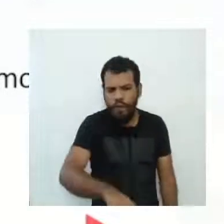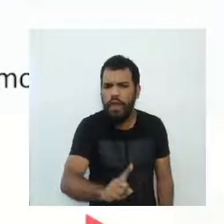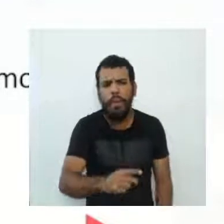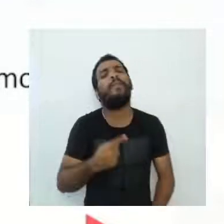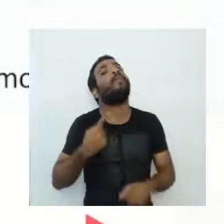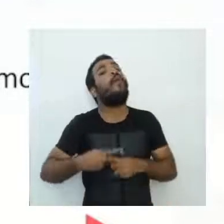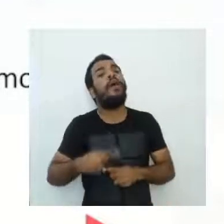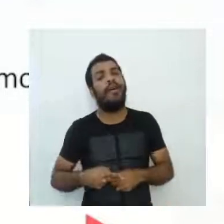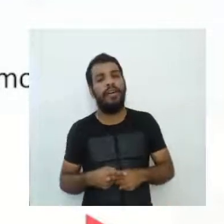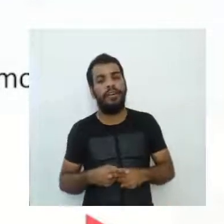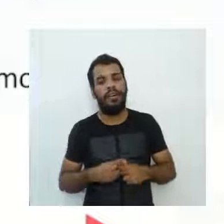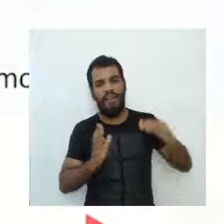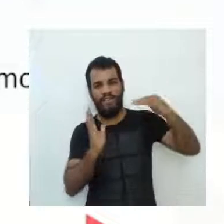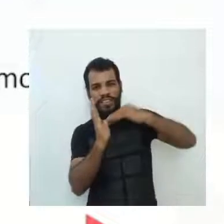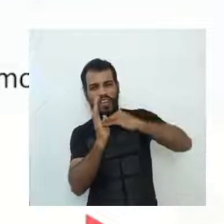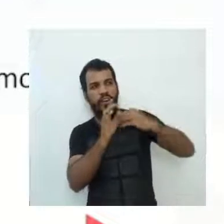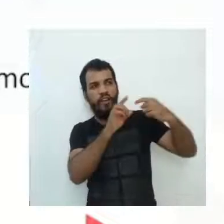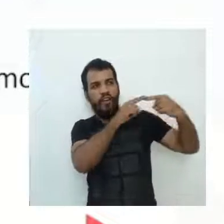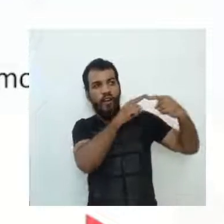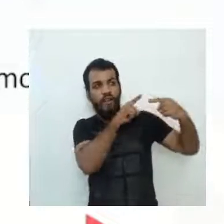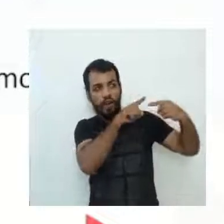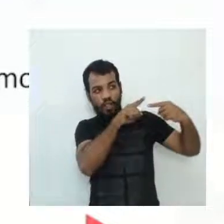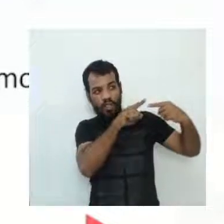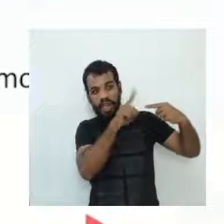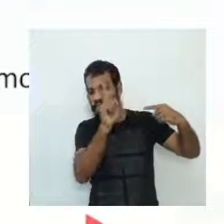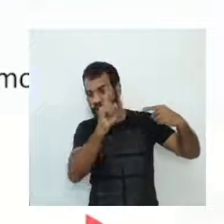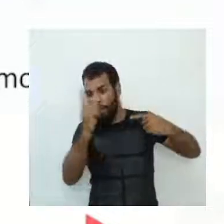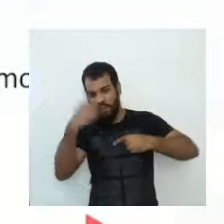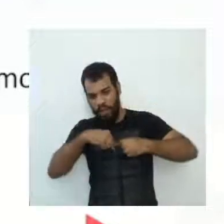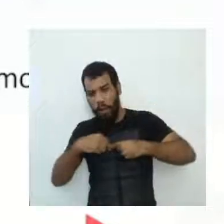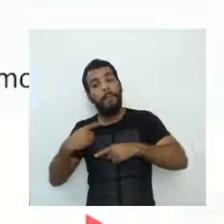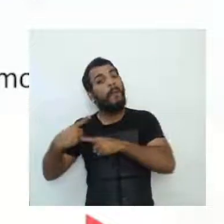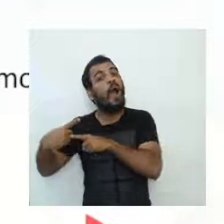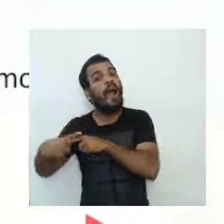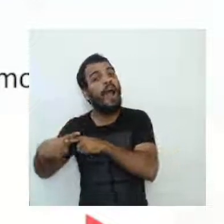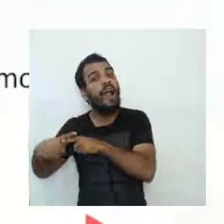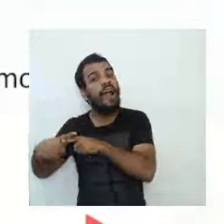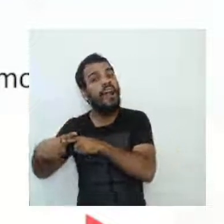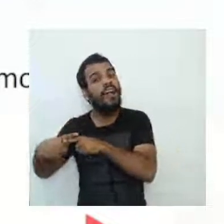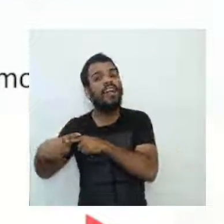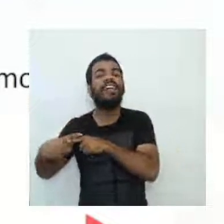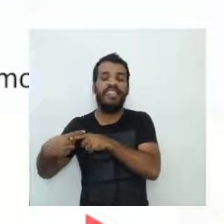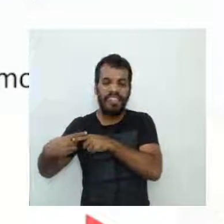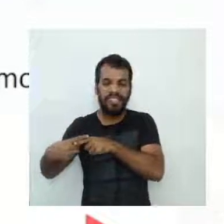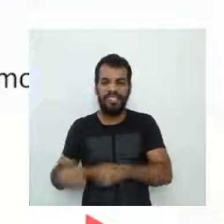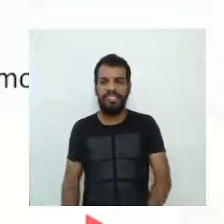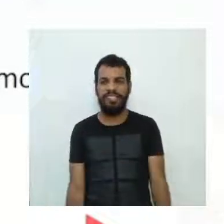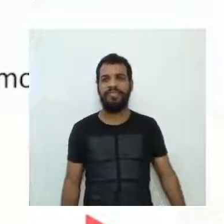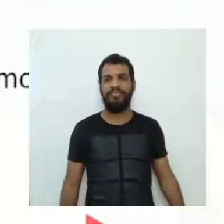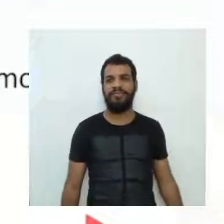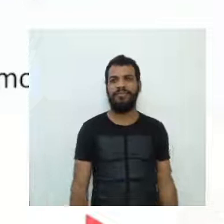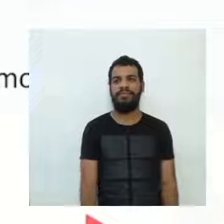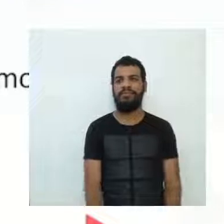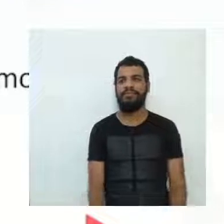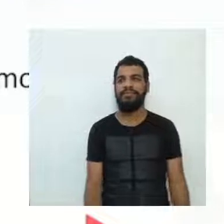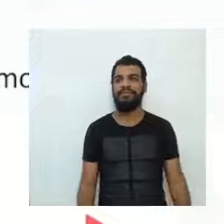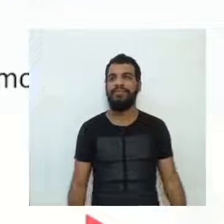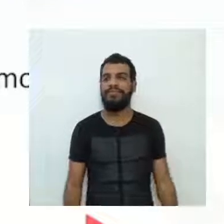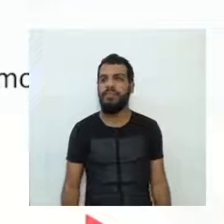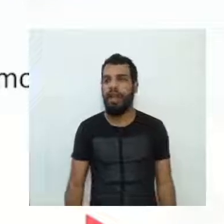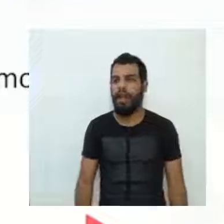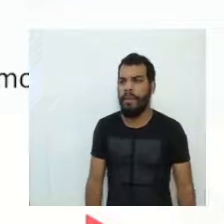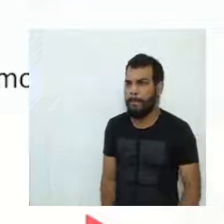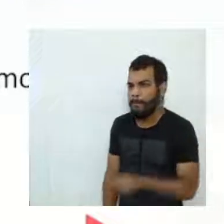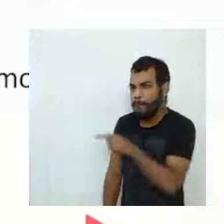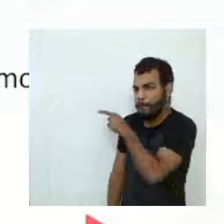Mas no final da frase é que vem o porquê. Por esse motivo, porquê separado com acento. A gente